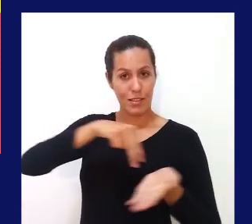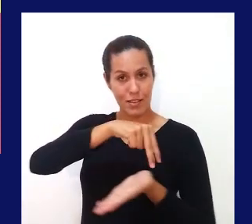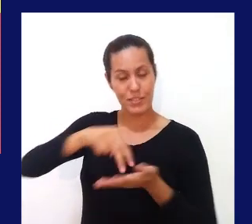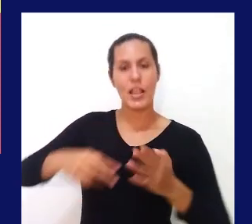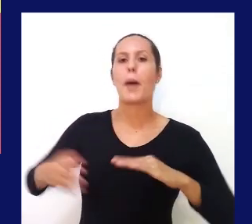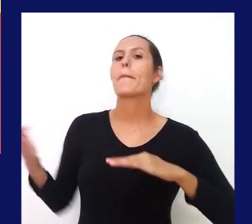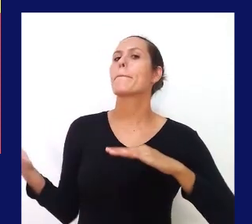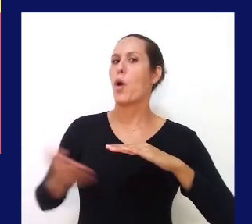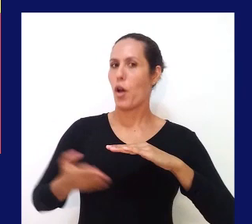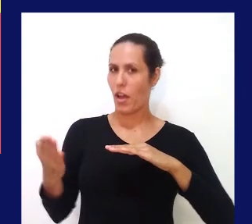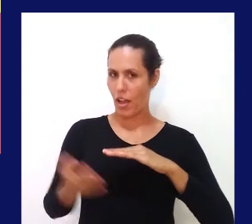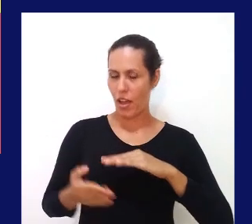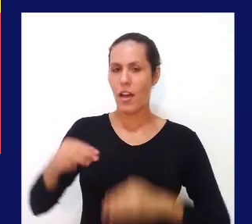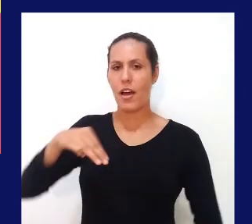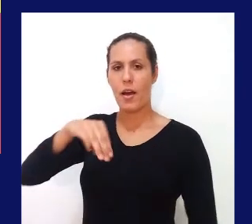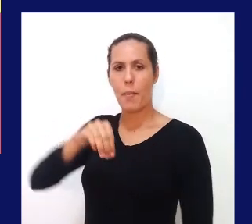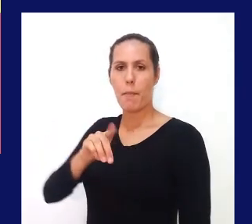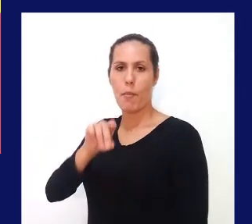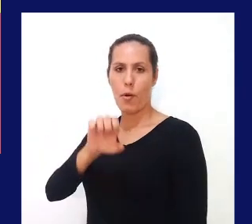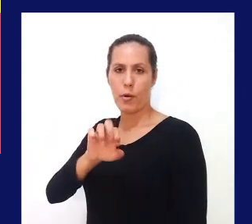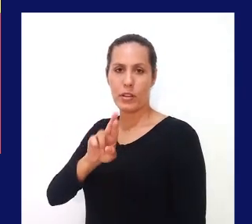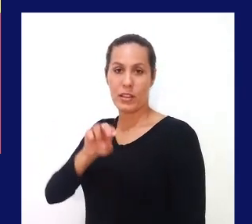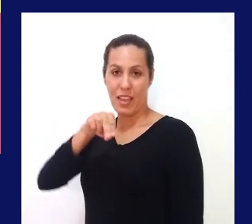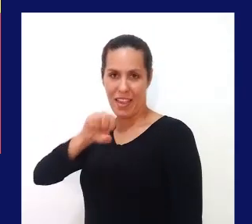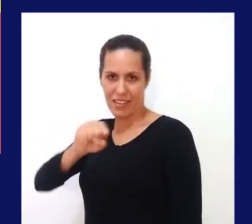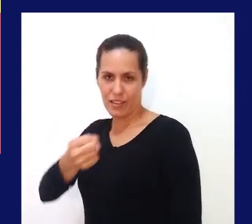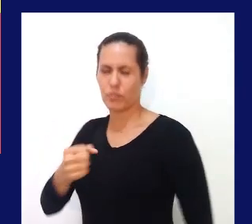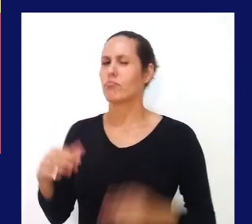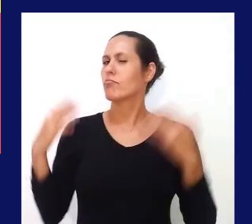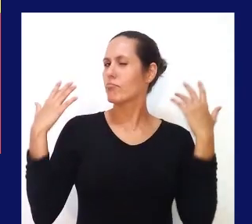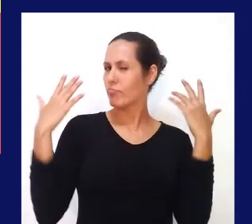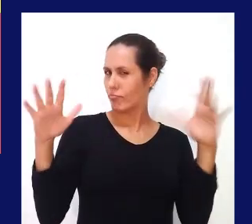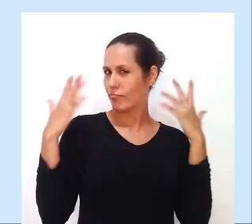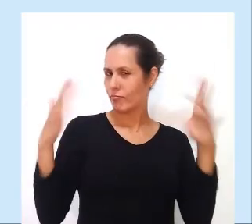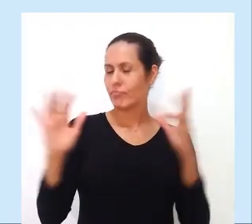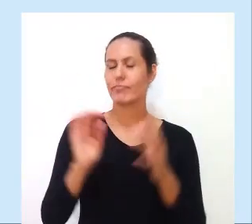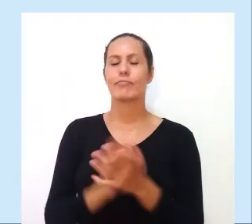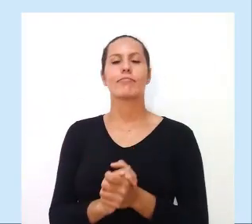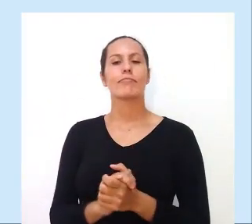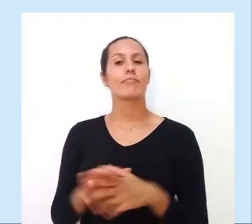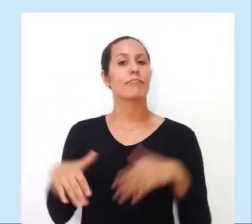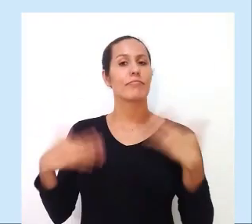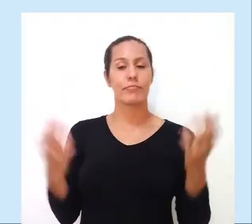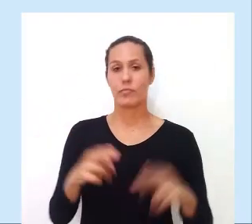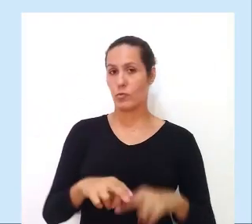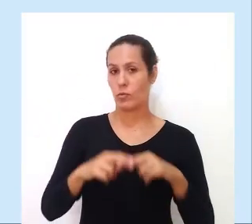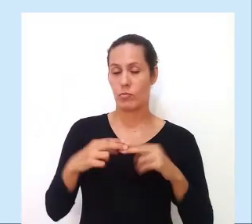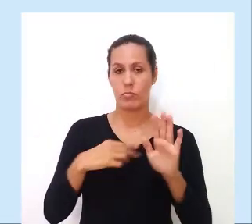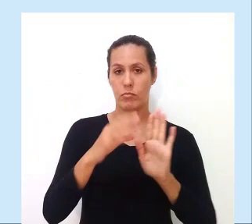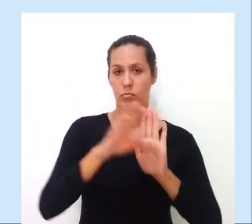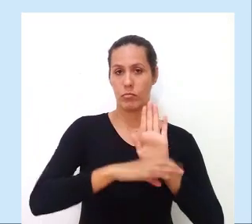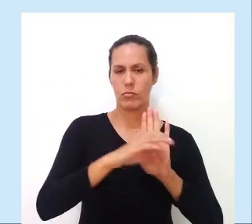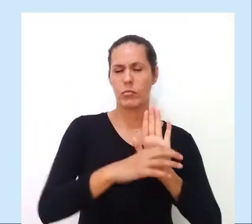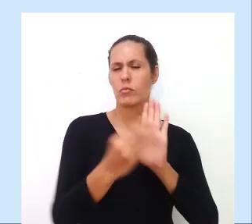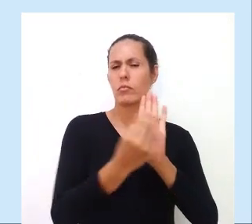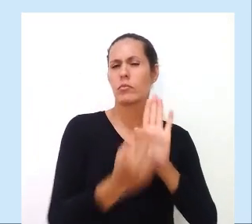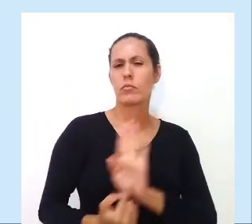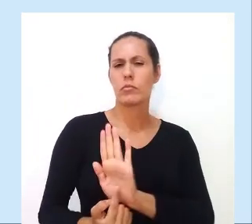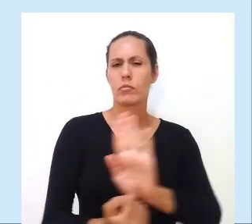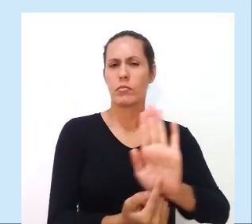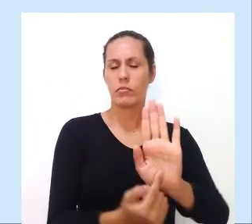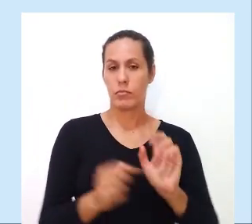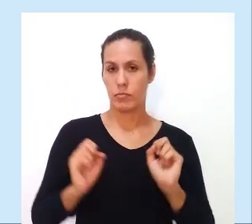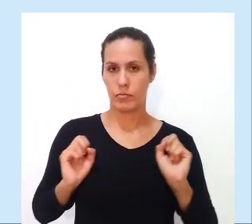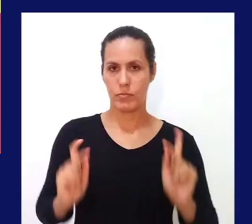Danças modernas. Muito bem. E aí, a partir disso, nós vamos trazer os conceitos